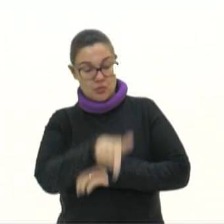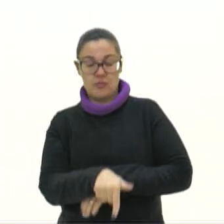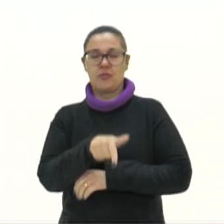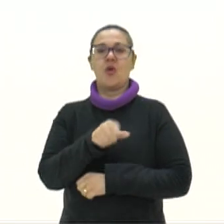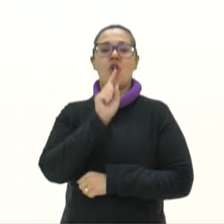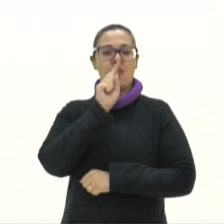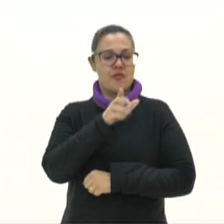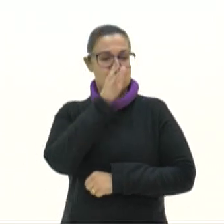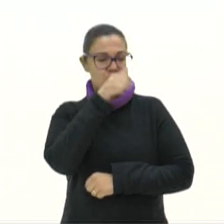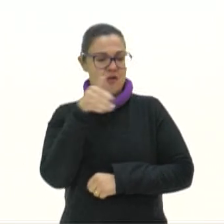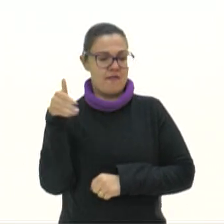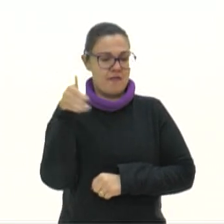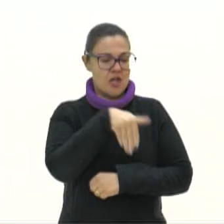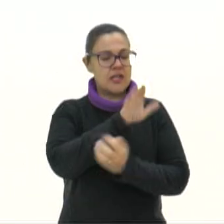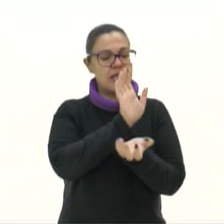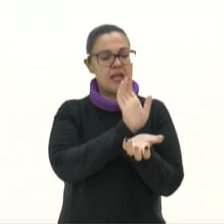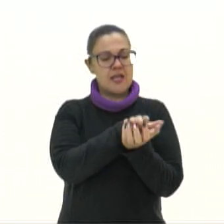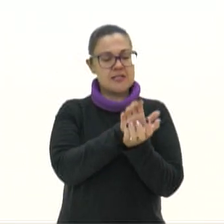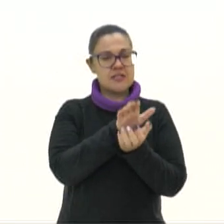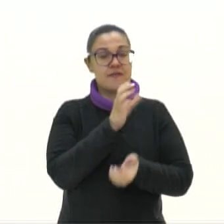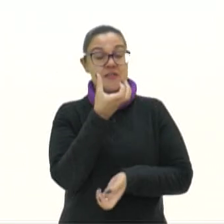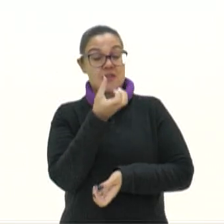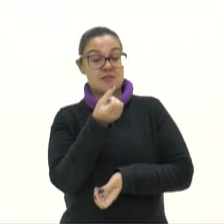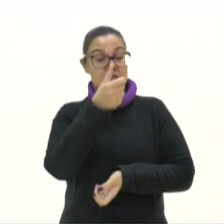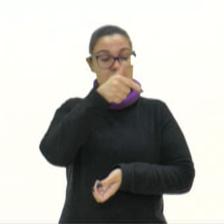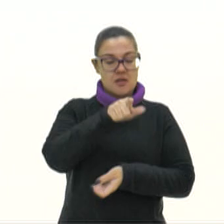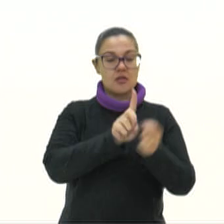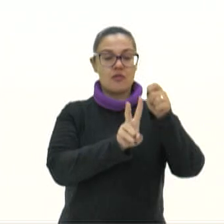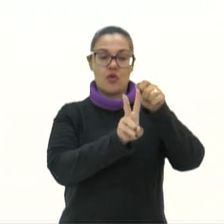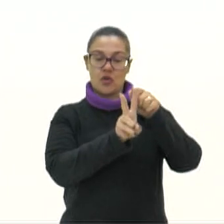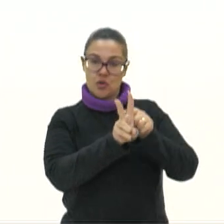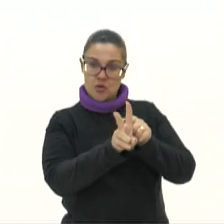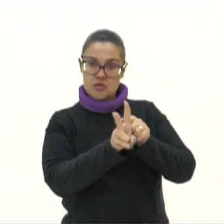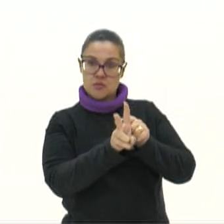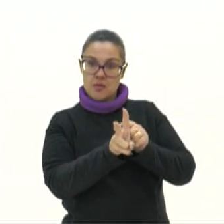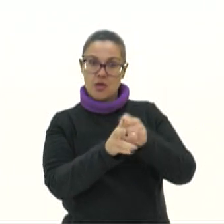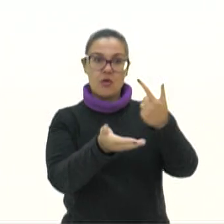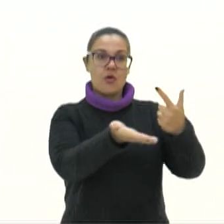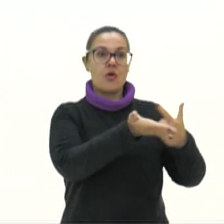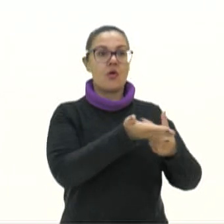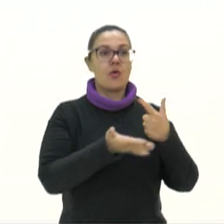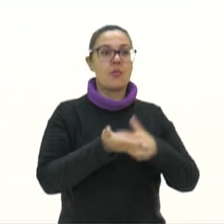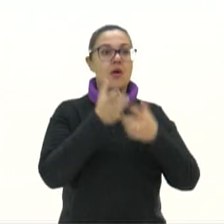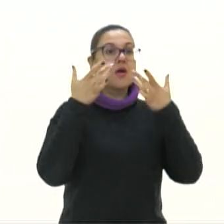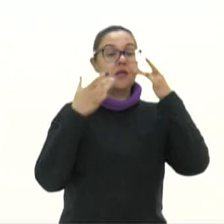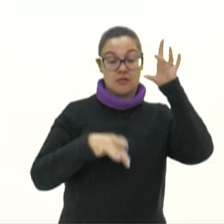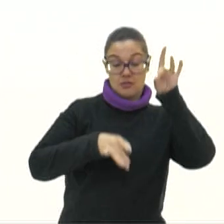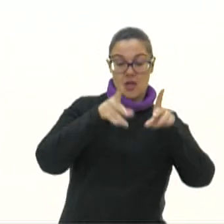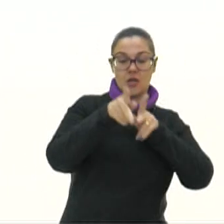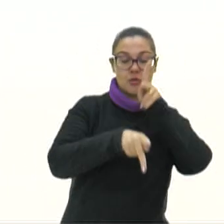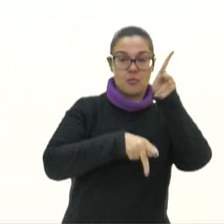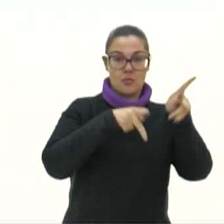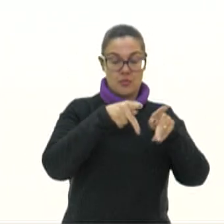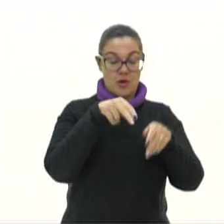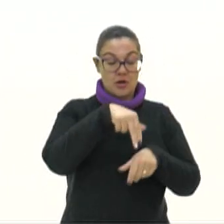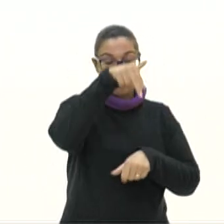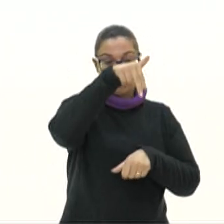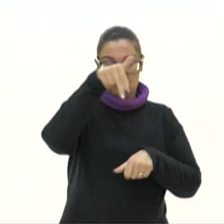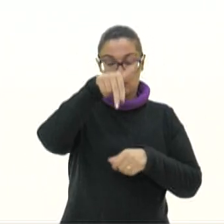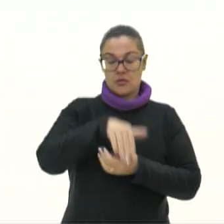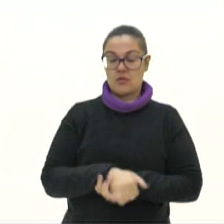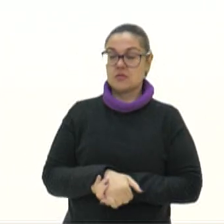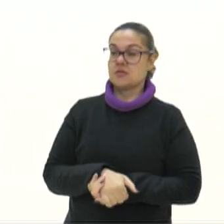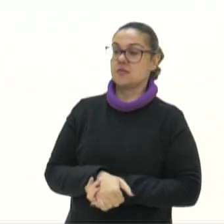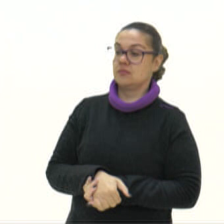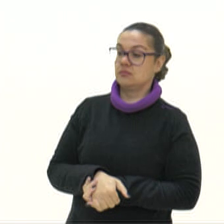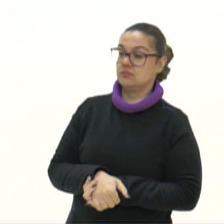você esteve aqui no Recife em 67, passou 2 meses, travou contato com o pessoal do Teatro Popular do Nordeste. E o Gil